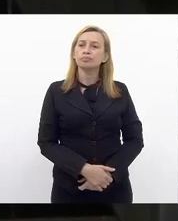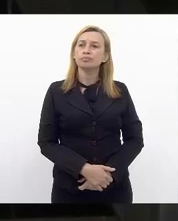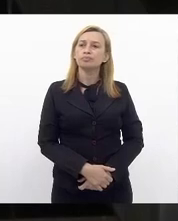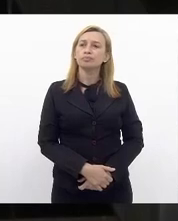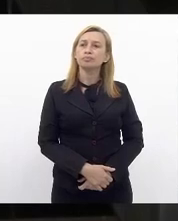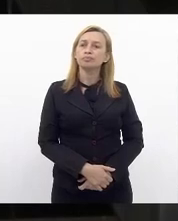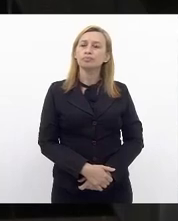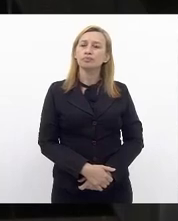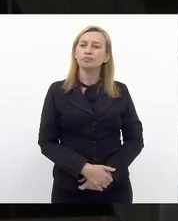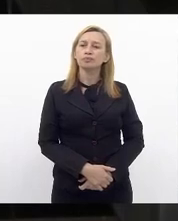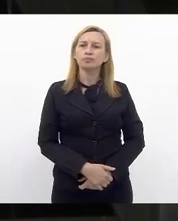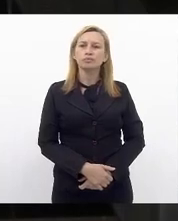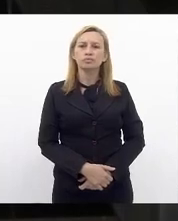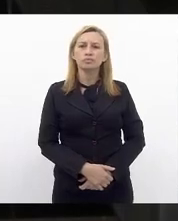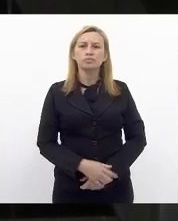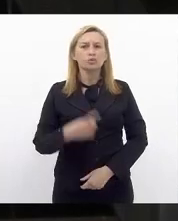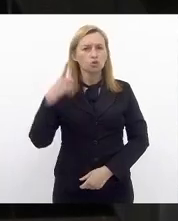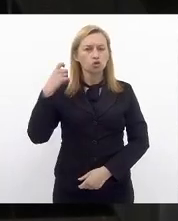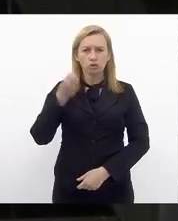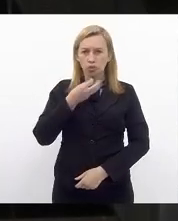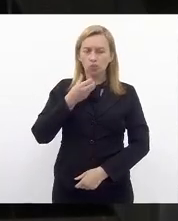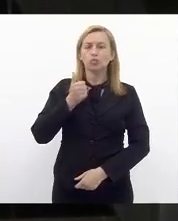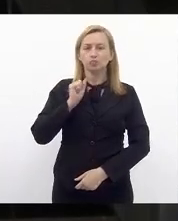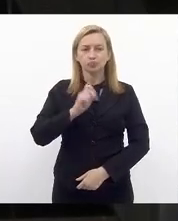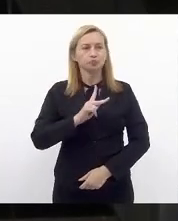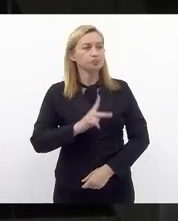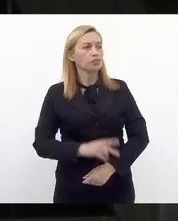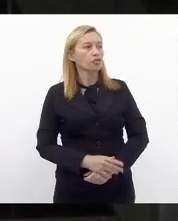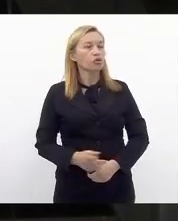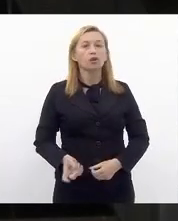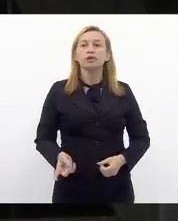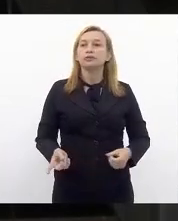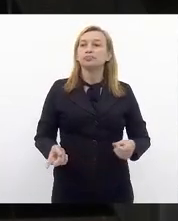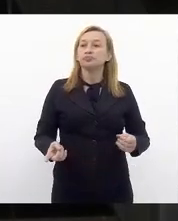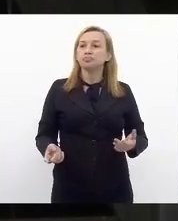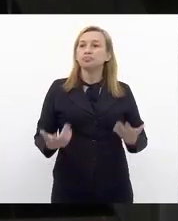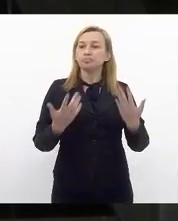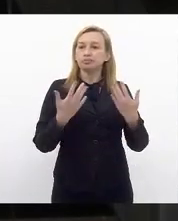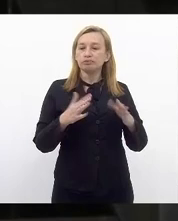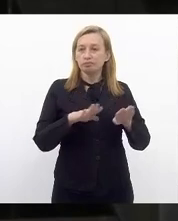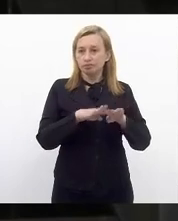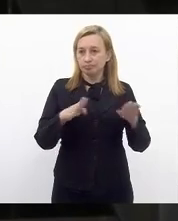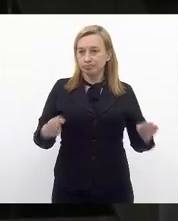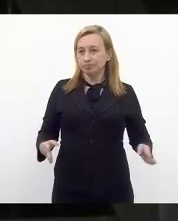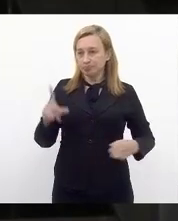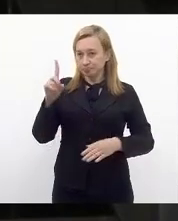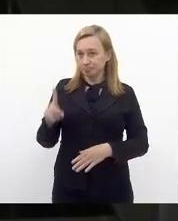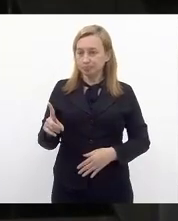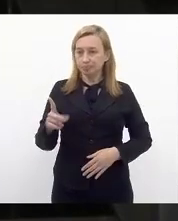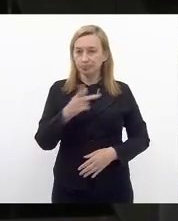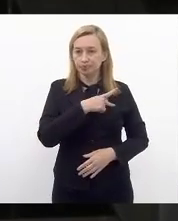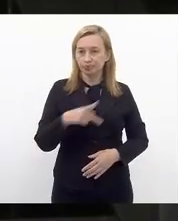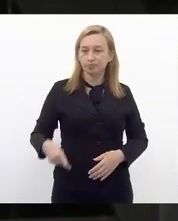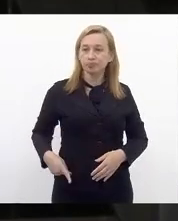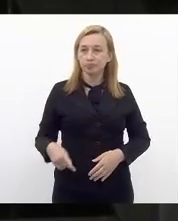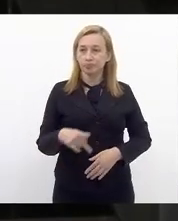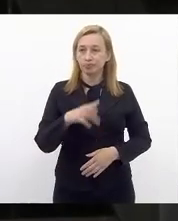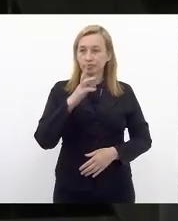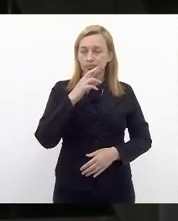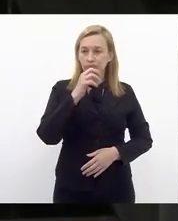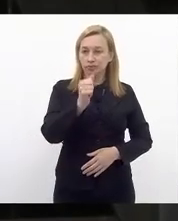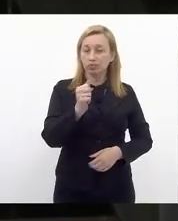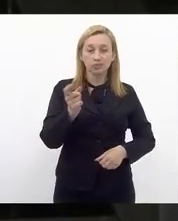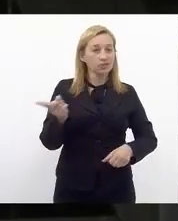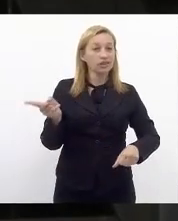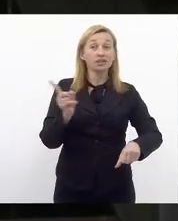meu áudio tá tá ligado bom renovado os cumprimentos a mesa enfim presente Rodrigo Amorim eu tenho todo tempo do mundo